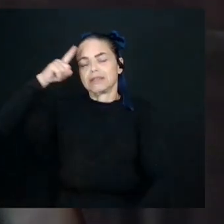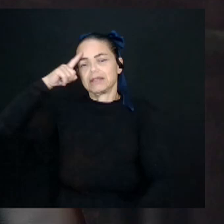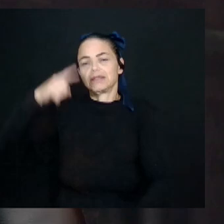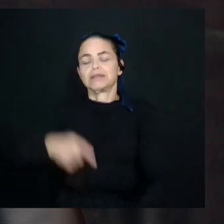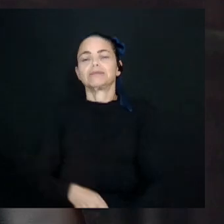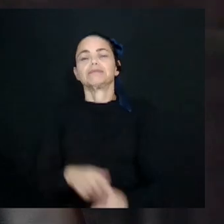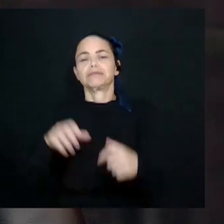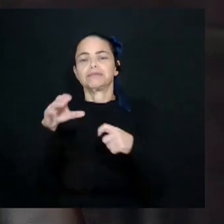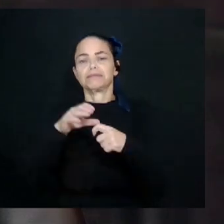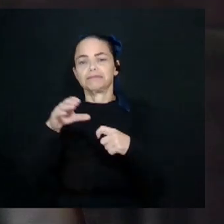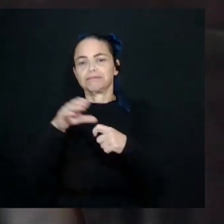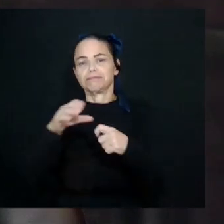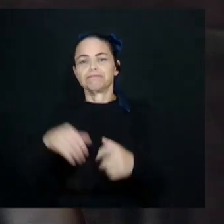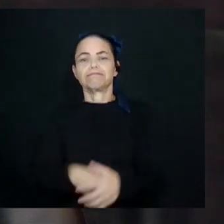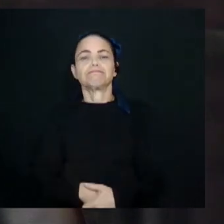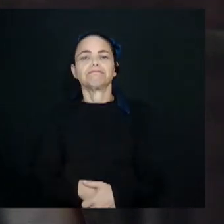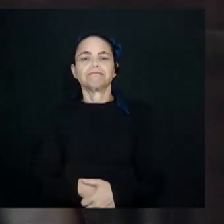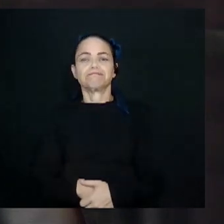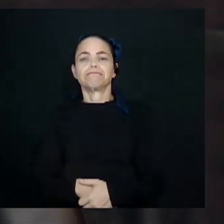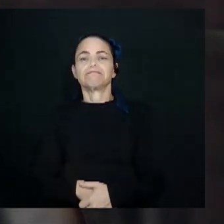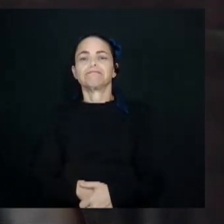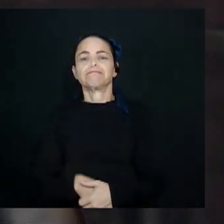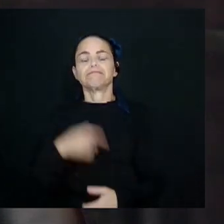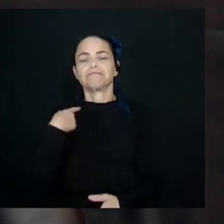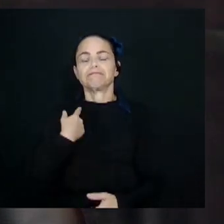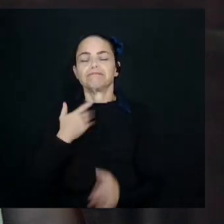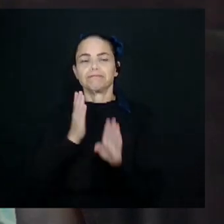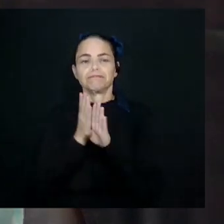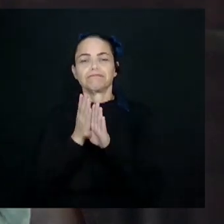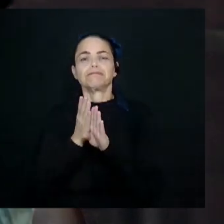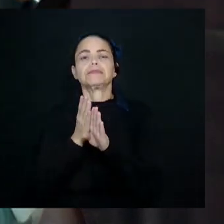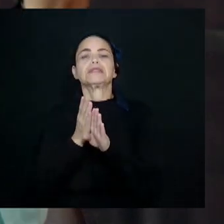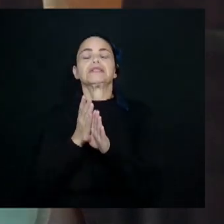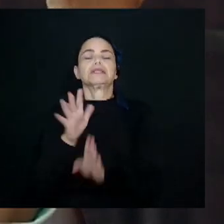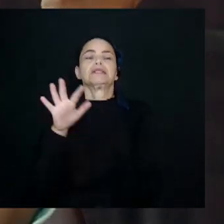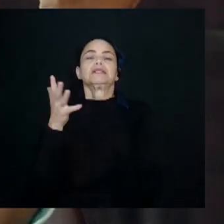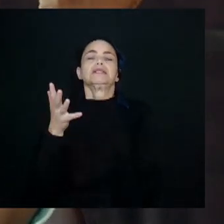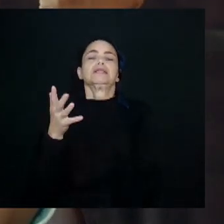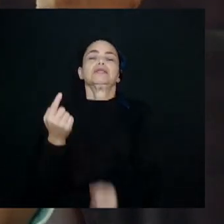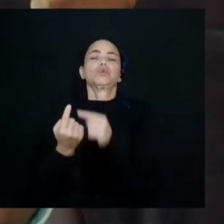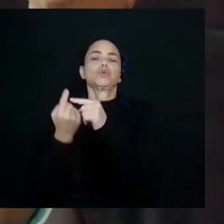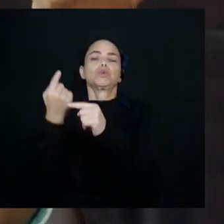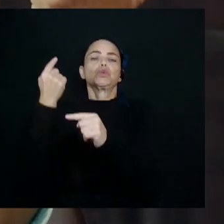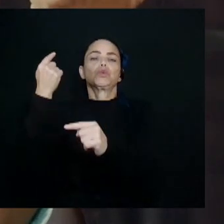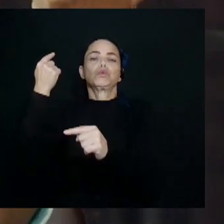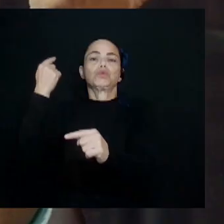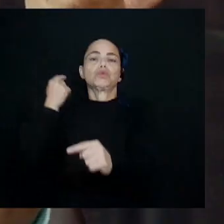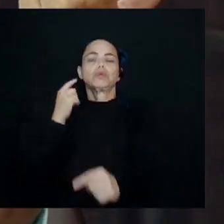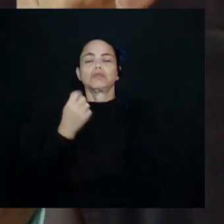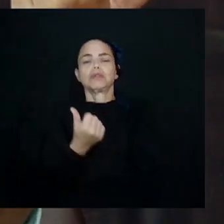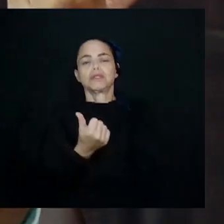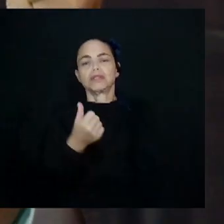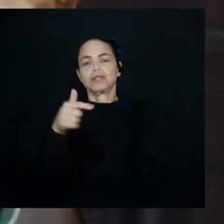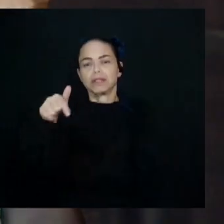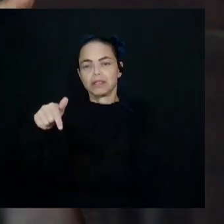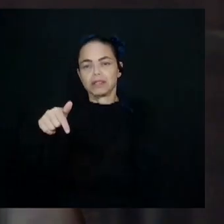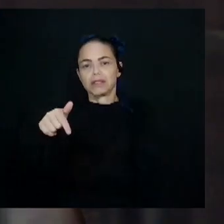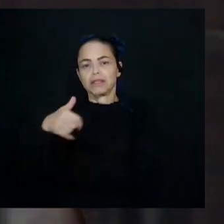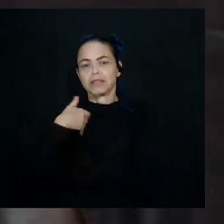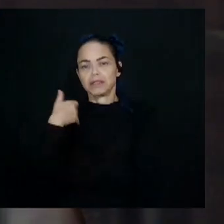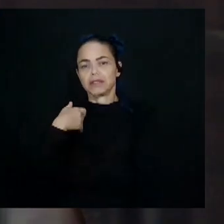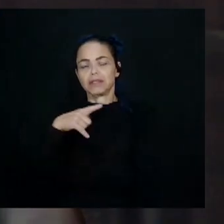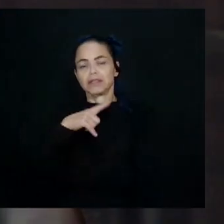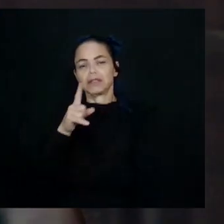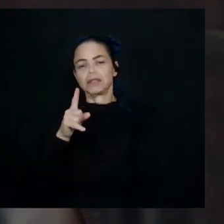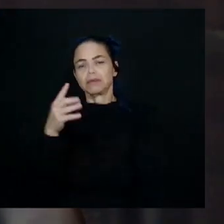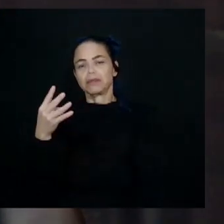todo dia. E para você descobrir, às vezes, que aconteceu alguma coisa lá nos 6, 7 anos, e eu tô com uma pessoa aqui de 14, 15 na